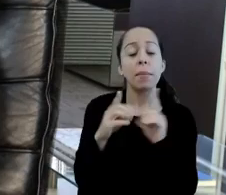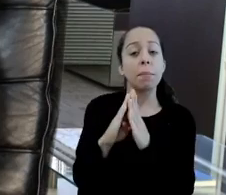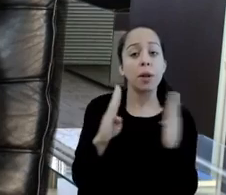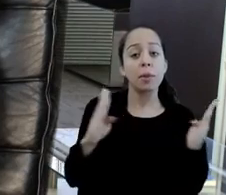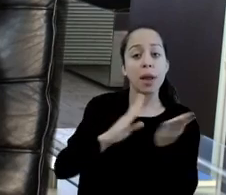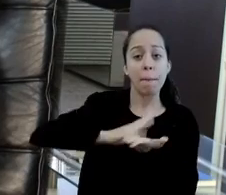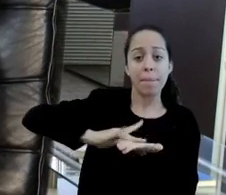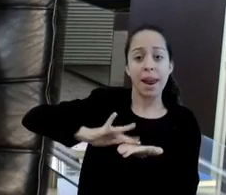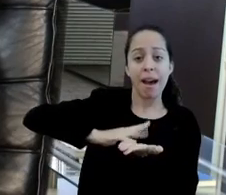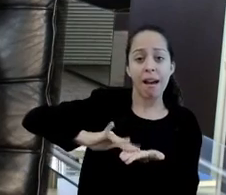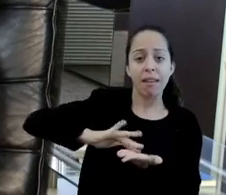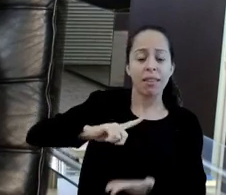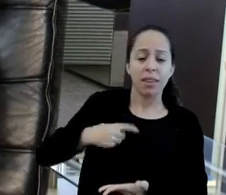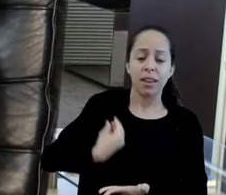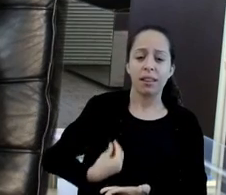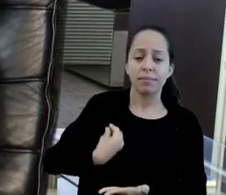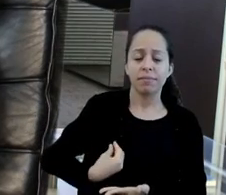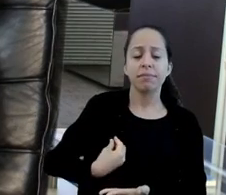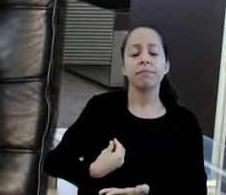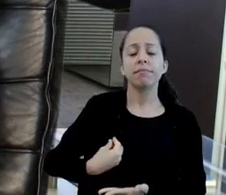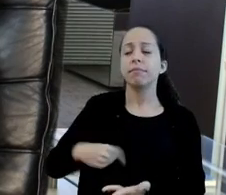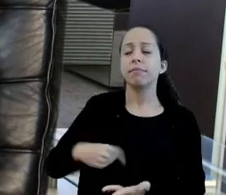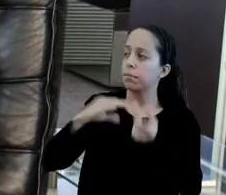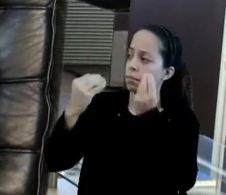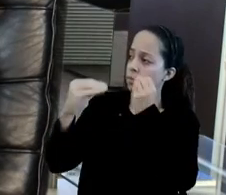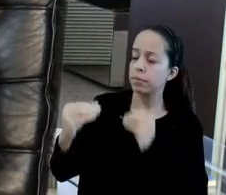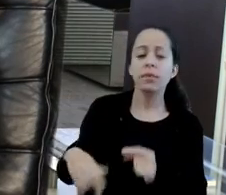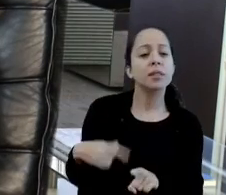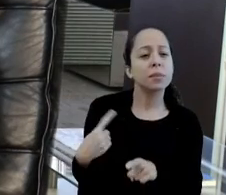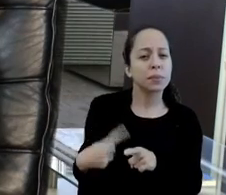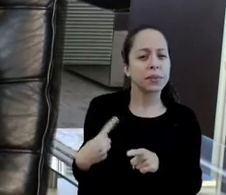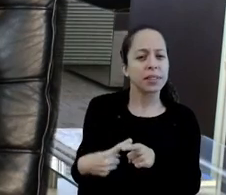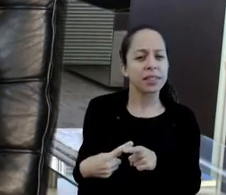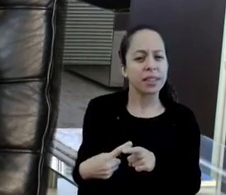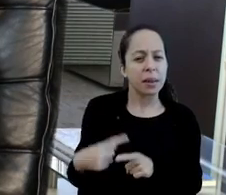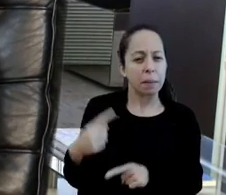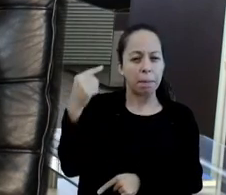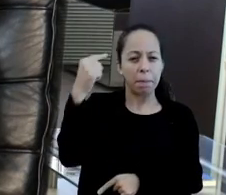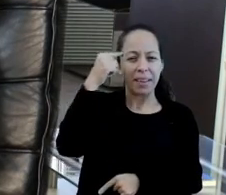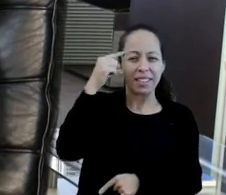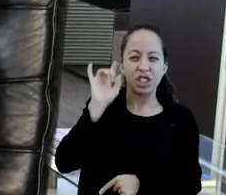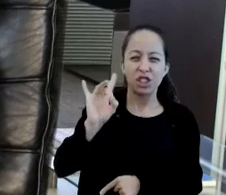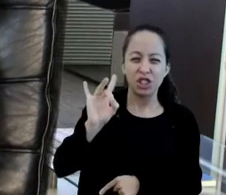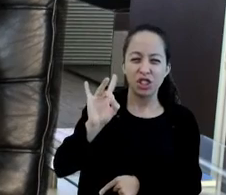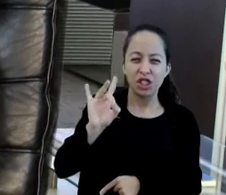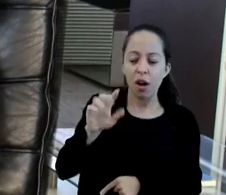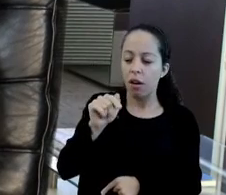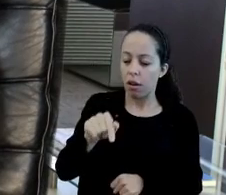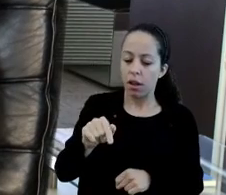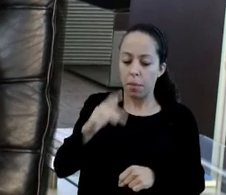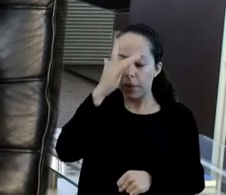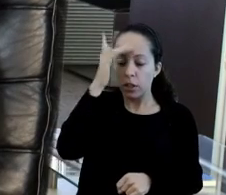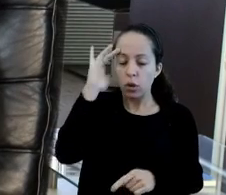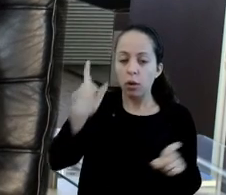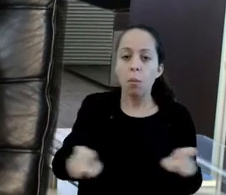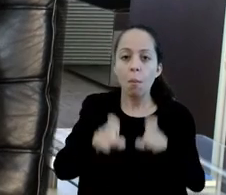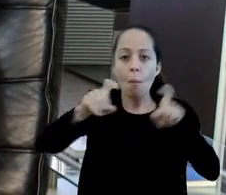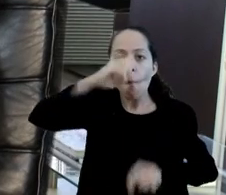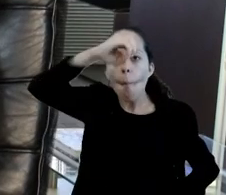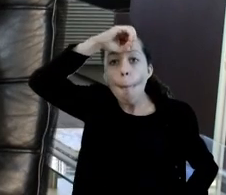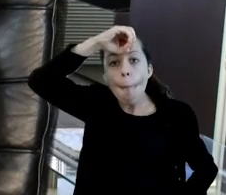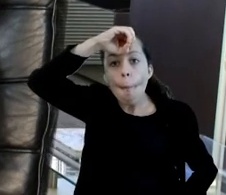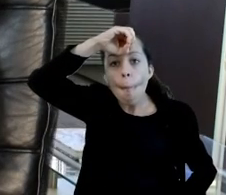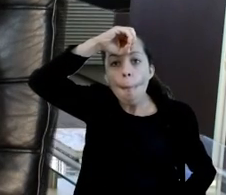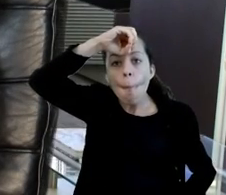porque precisamos combater esse analfabetismo digital, não só de pessoas cegas ou de